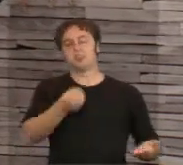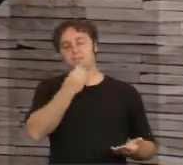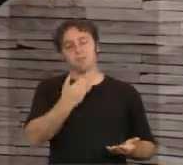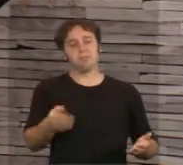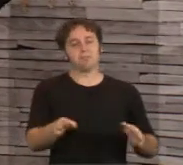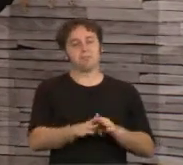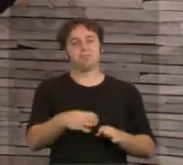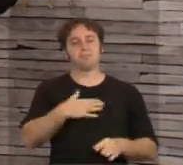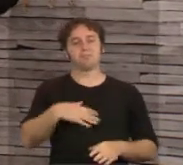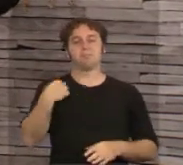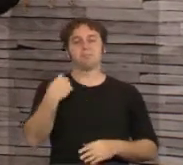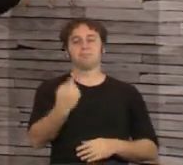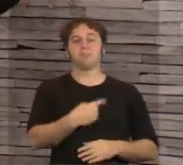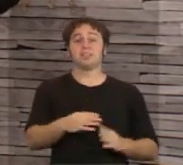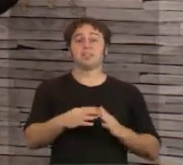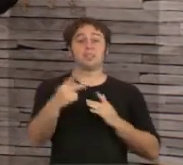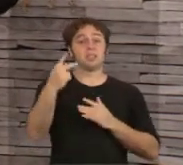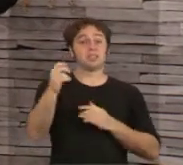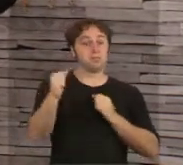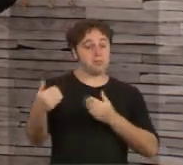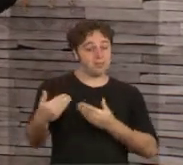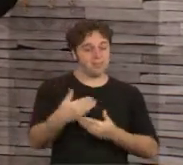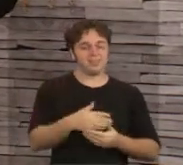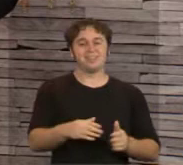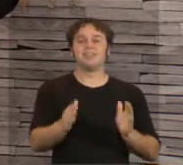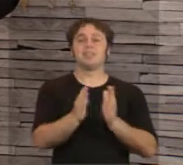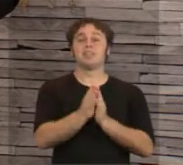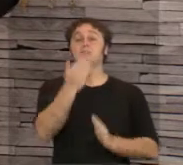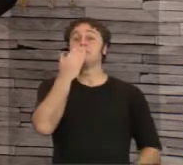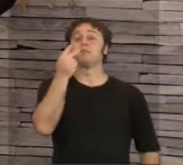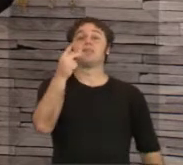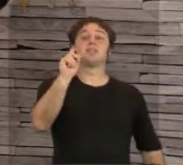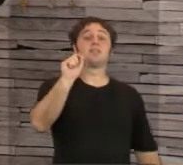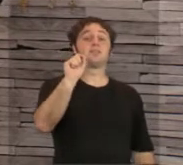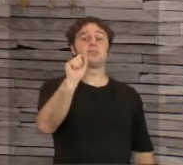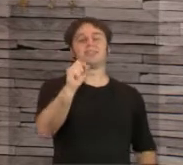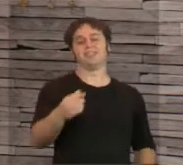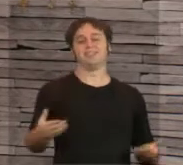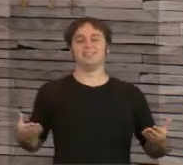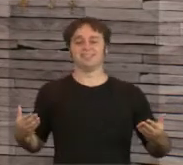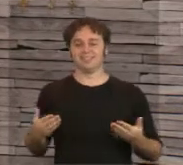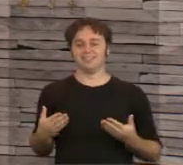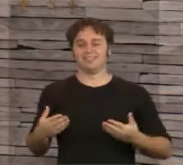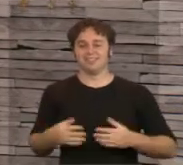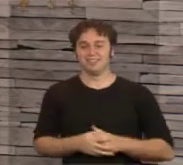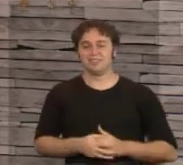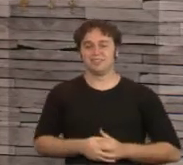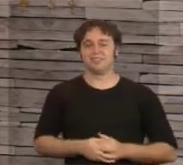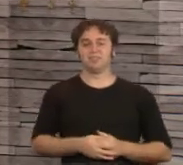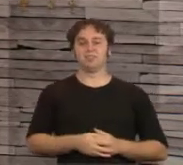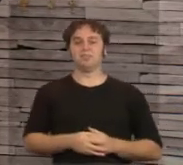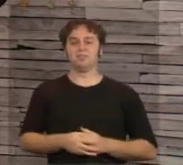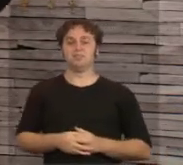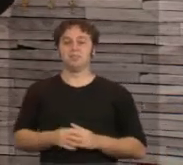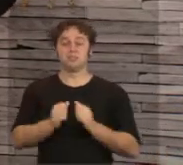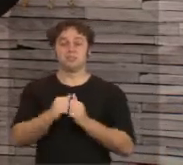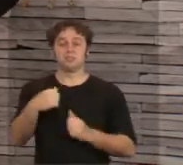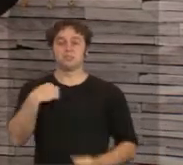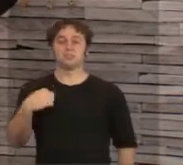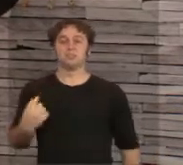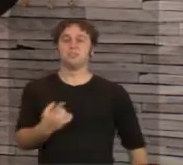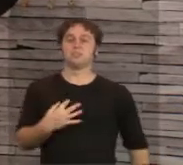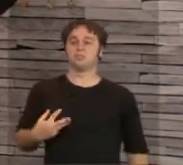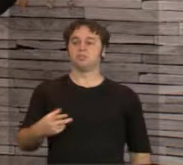prazer é nosso, a casa é sua, pode entrar. E a gente quer saber quais são as intenções que você traz no coração e partilha agora com